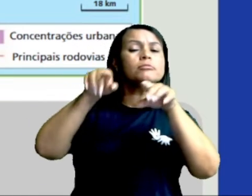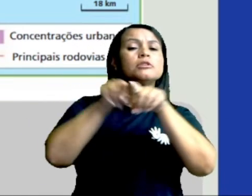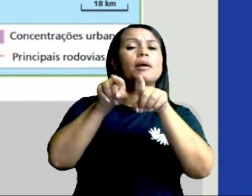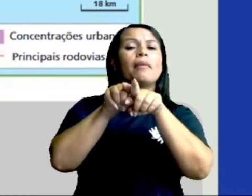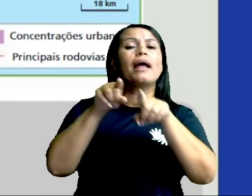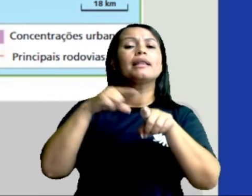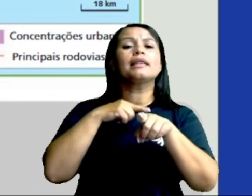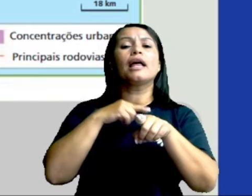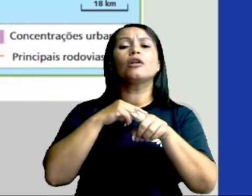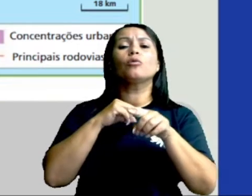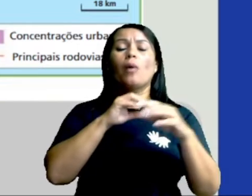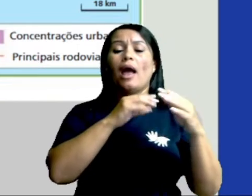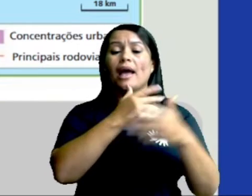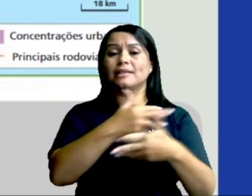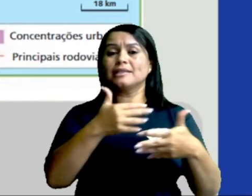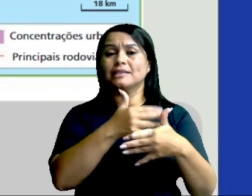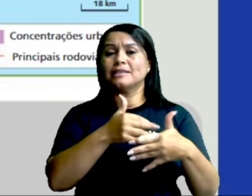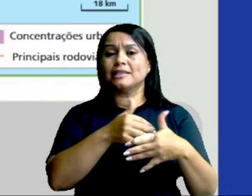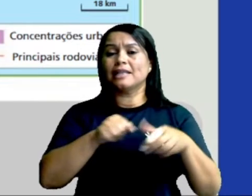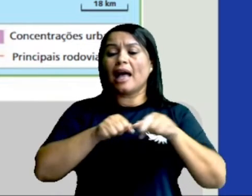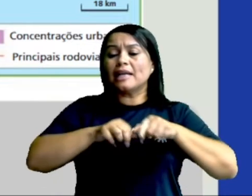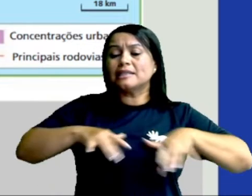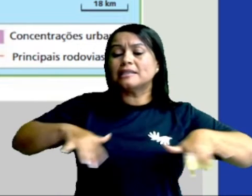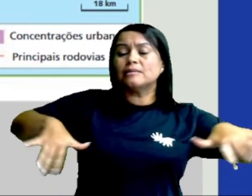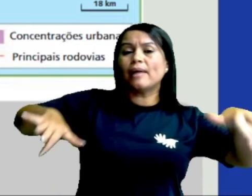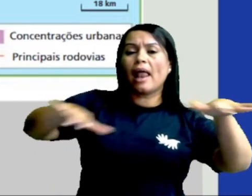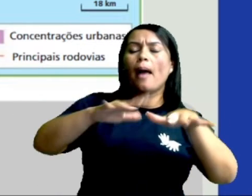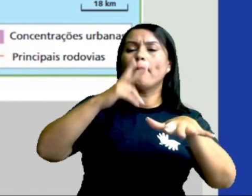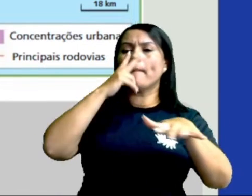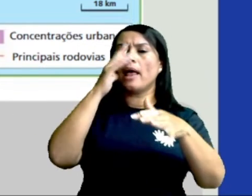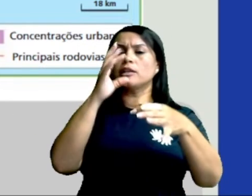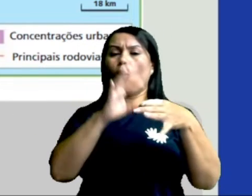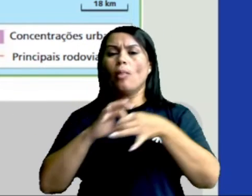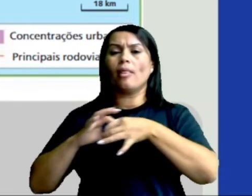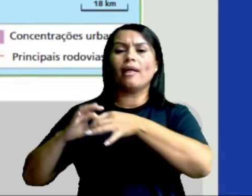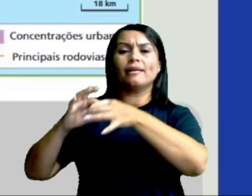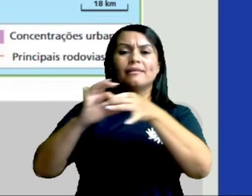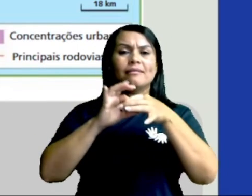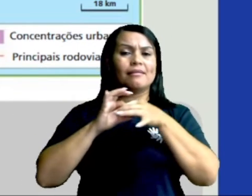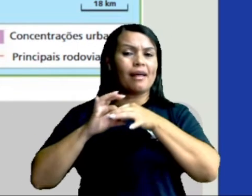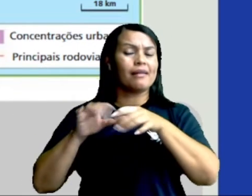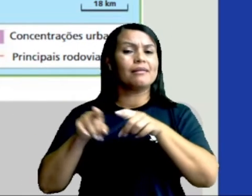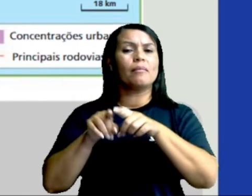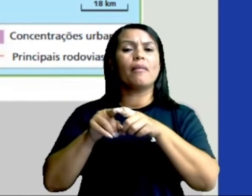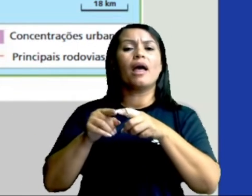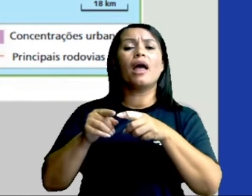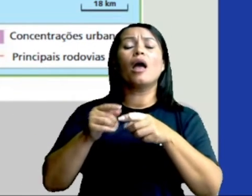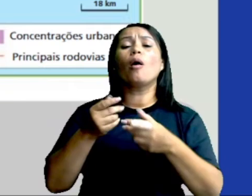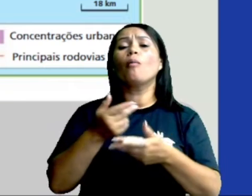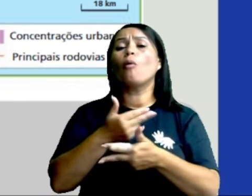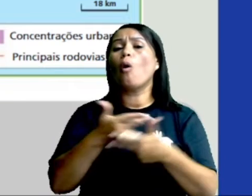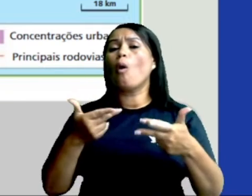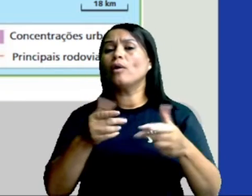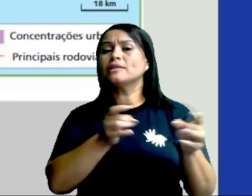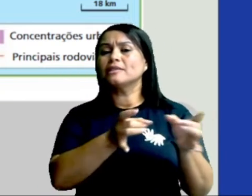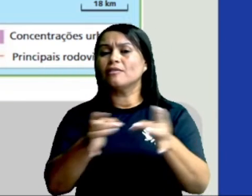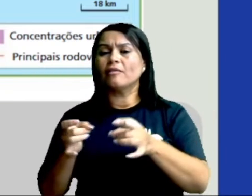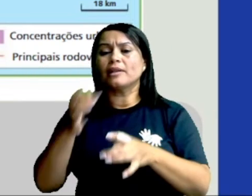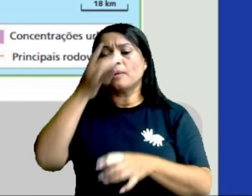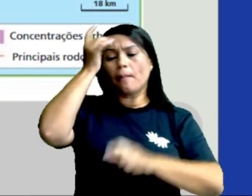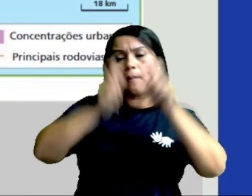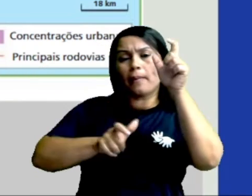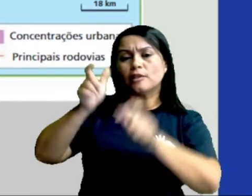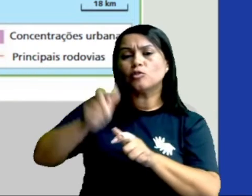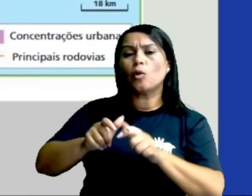dessas duas maiores cidades brasileiras, meio que estão conectadas, por vias de circulação de mercadorias, pessoas e também